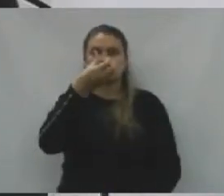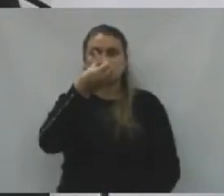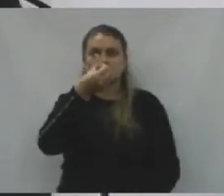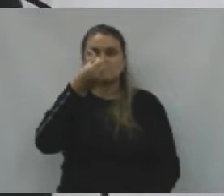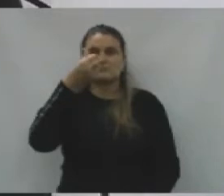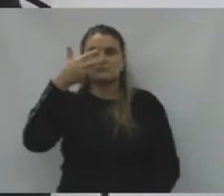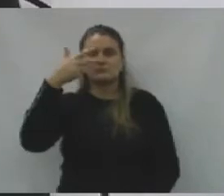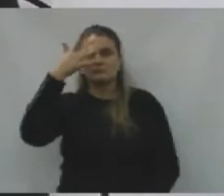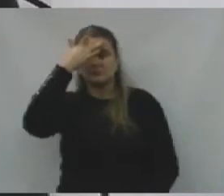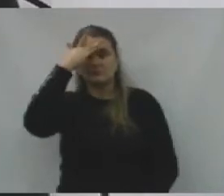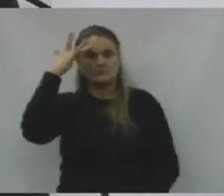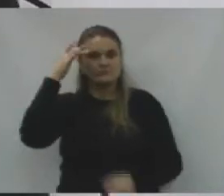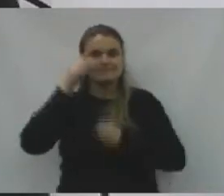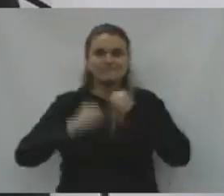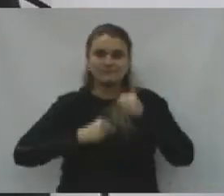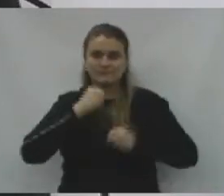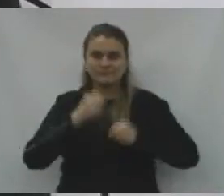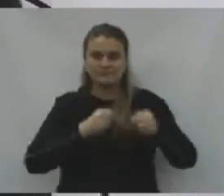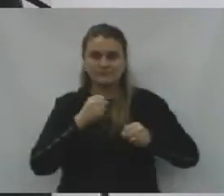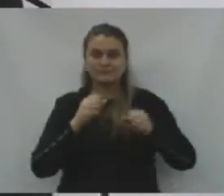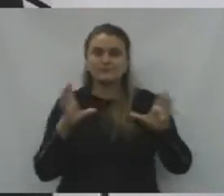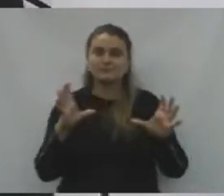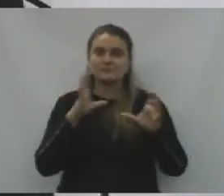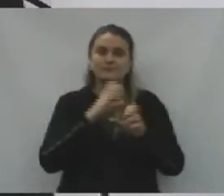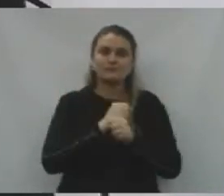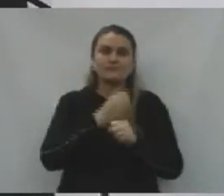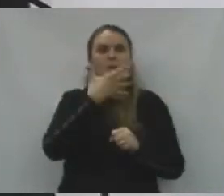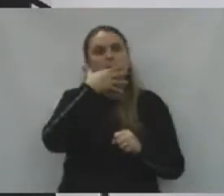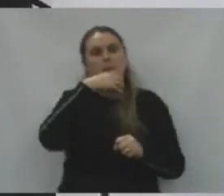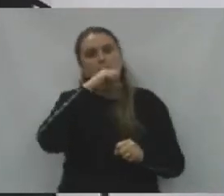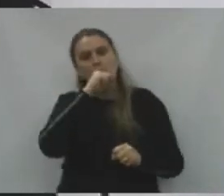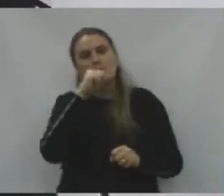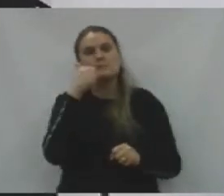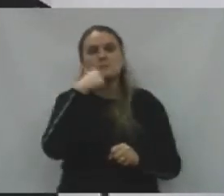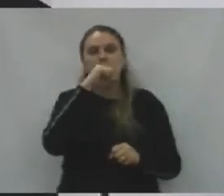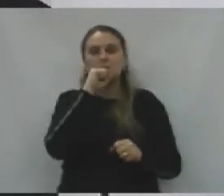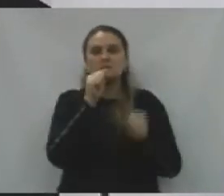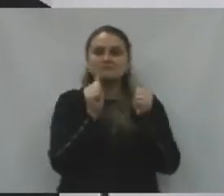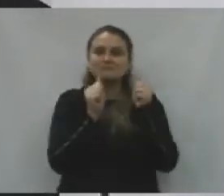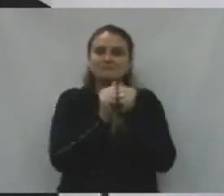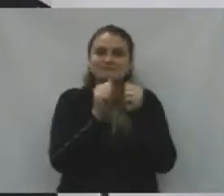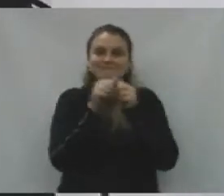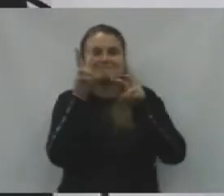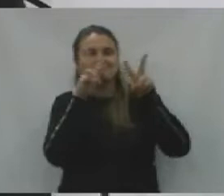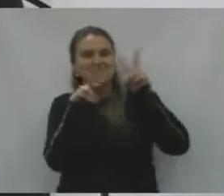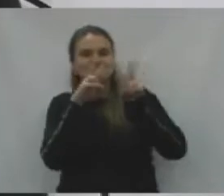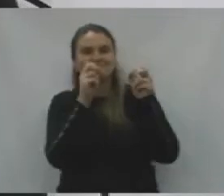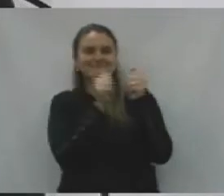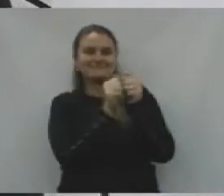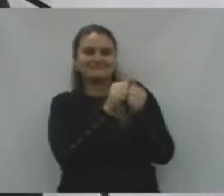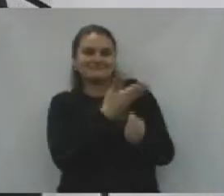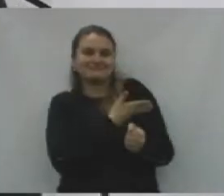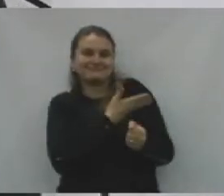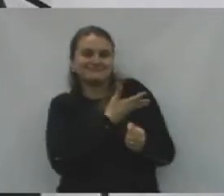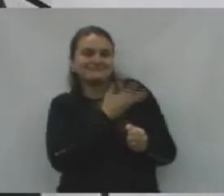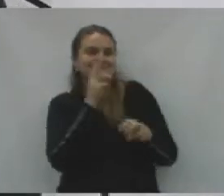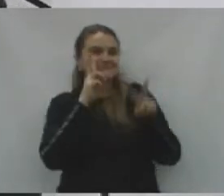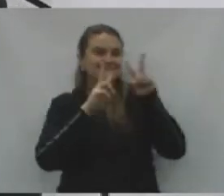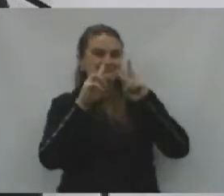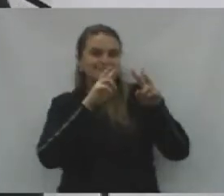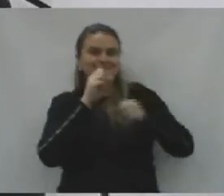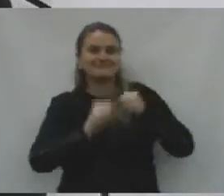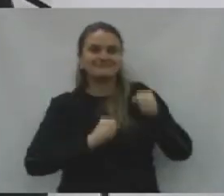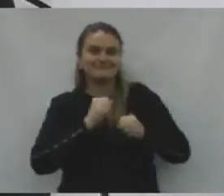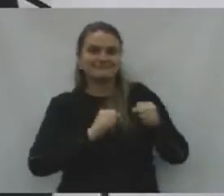363 competidores, mas somem a esse número o pai e a mãe daquela criança que foram juntos, os amigos que foram lá para ver